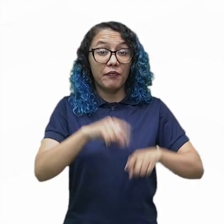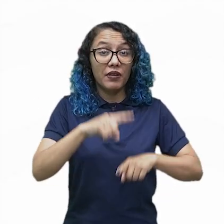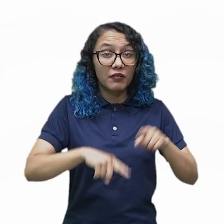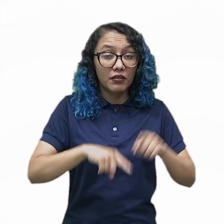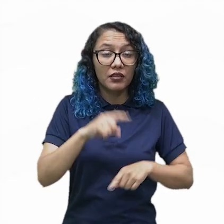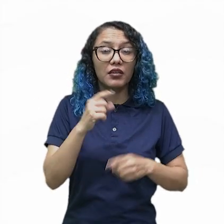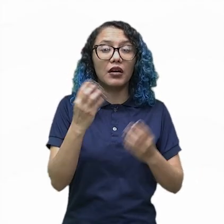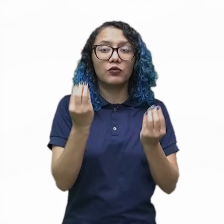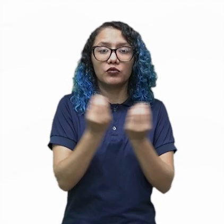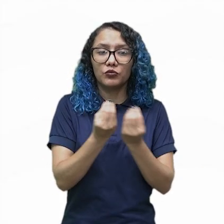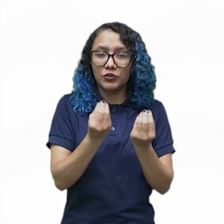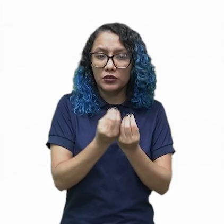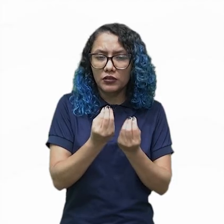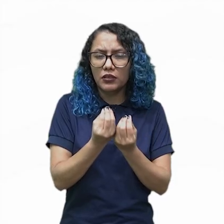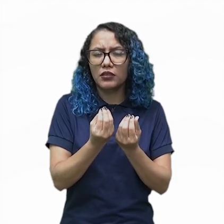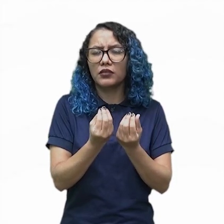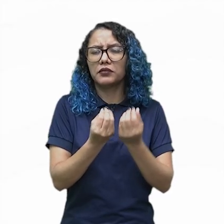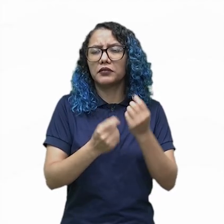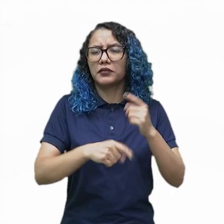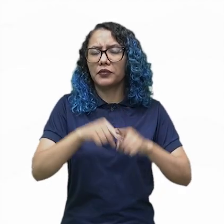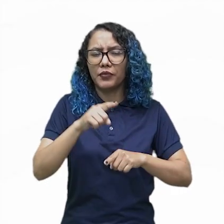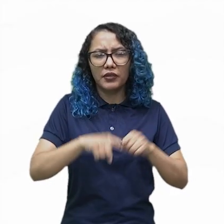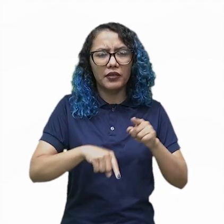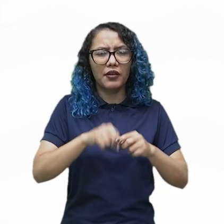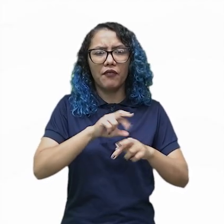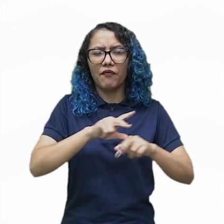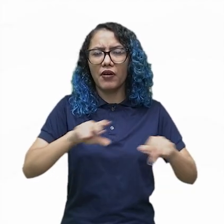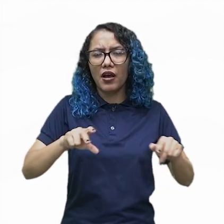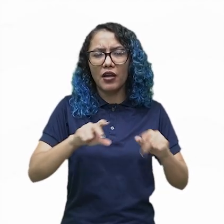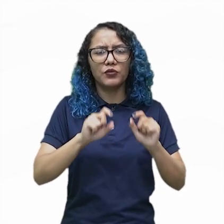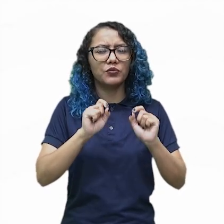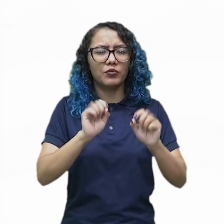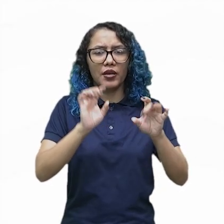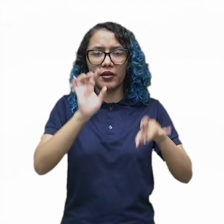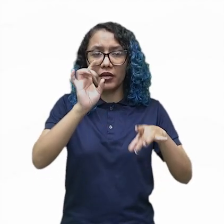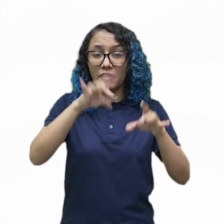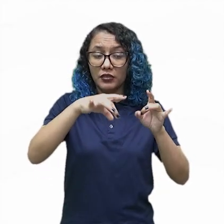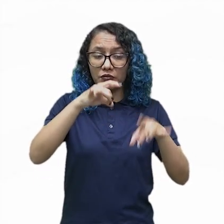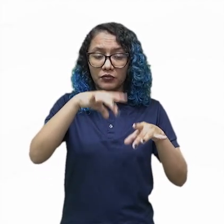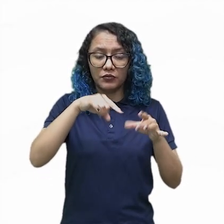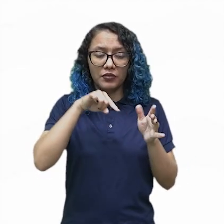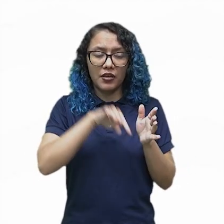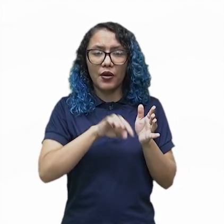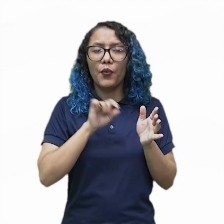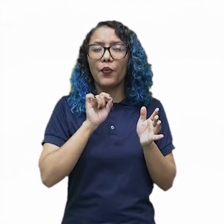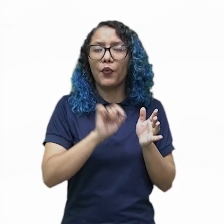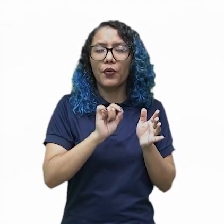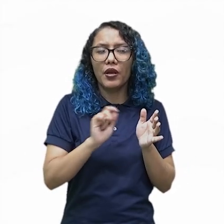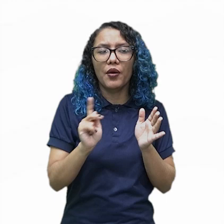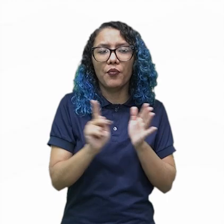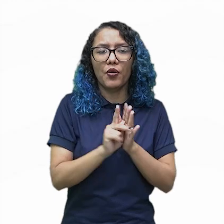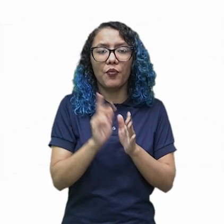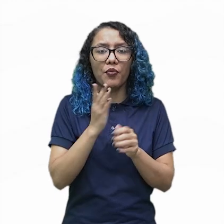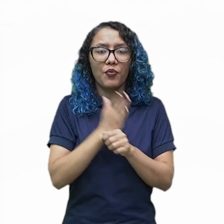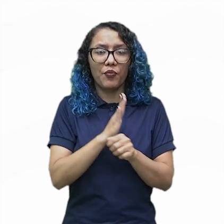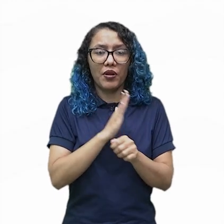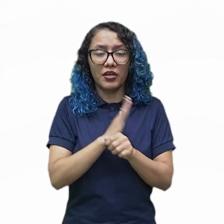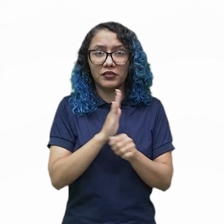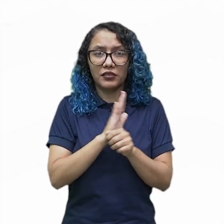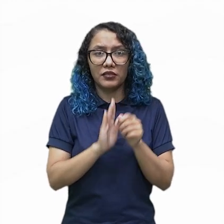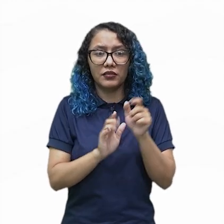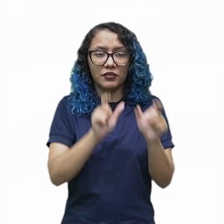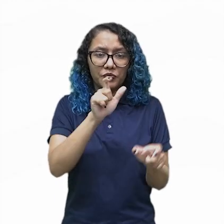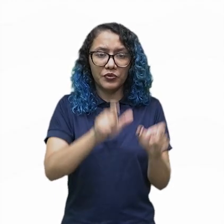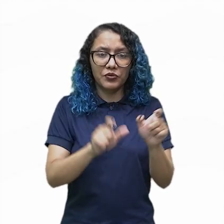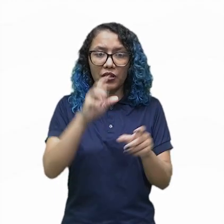materiais, substâncias, objetos ou bem descartado resultante de atividades humanas em